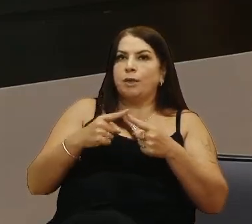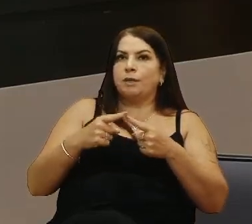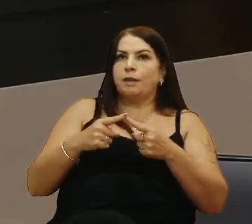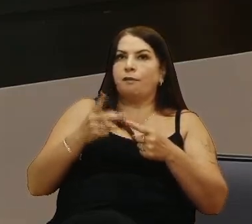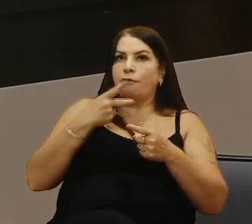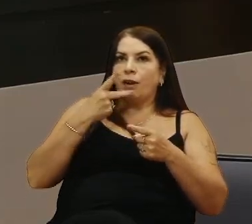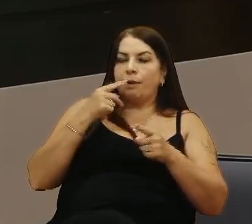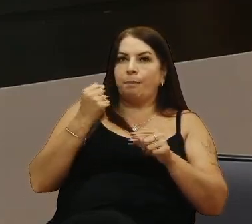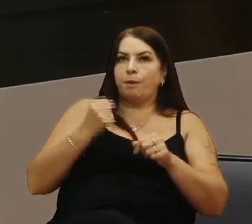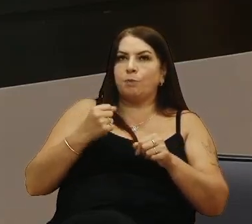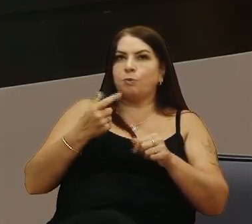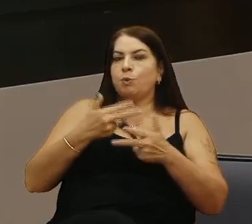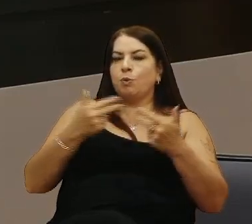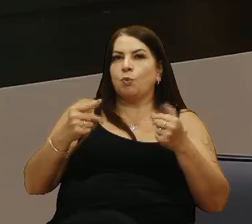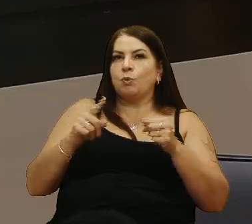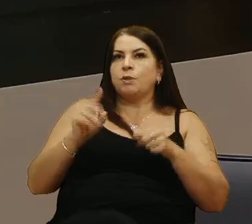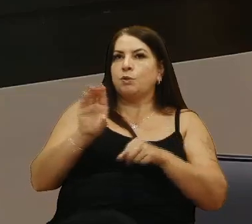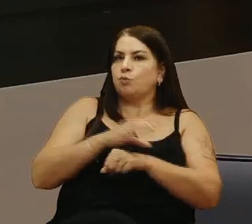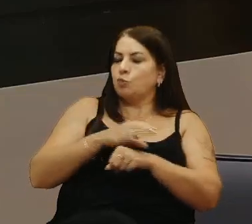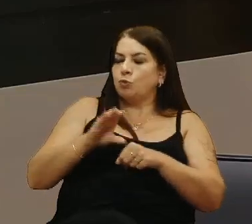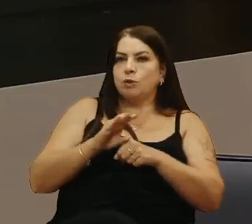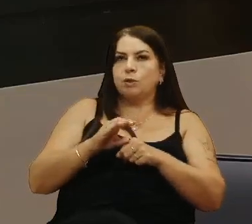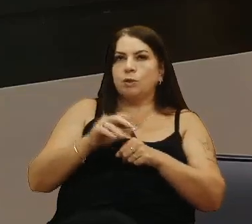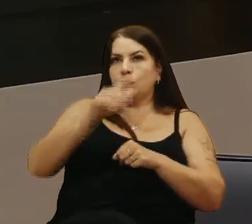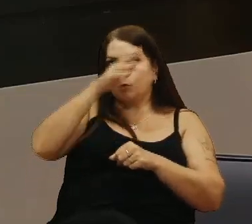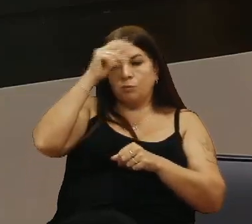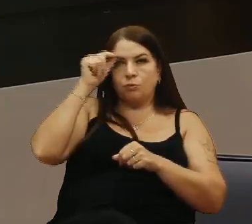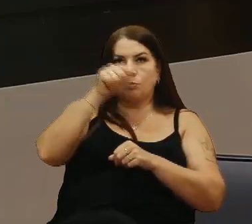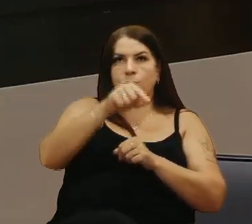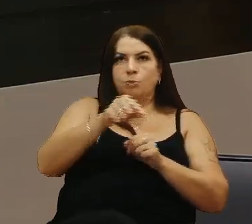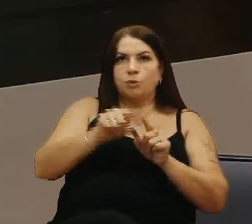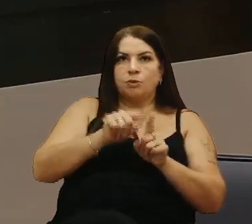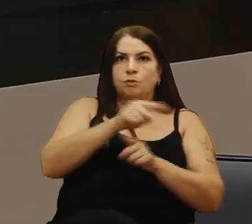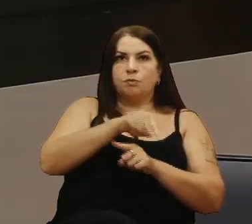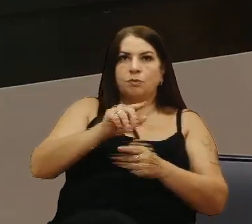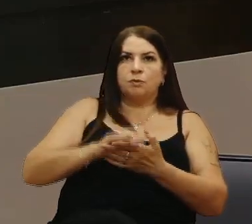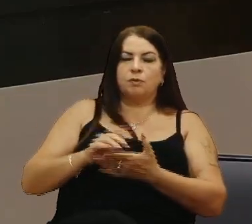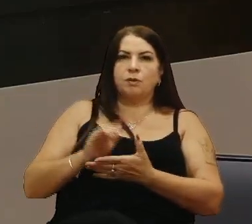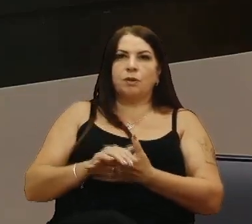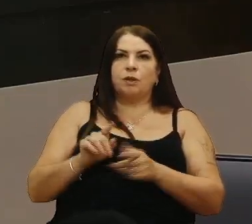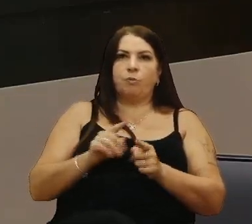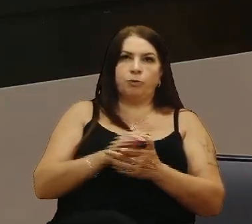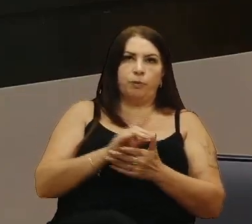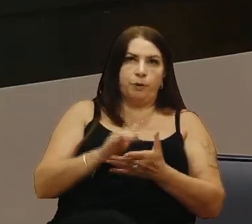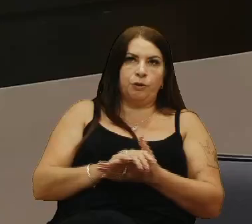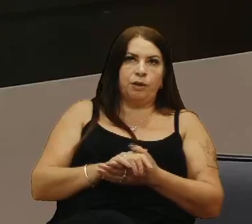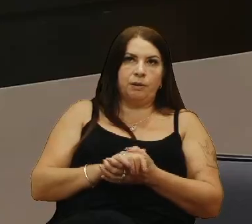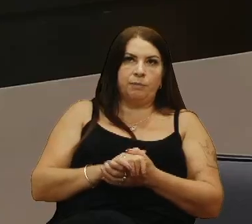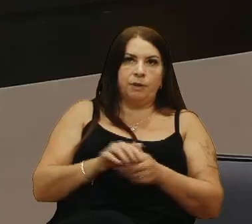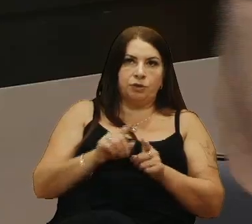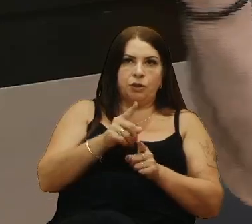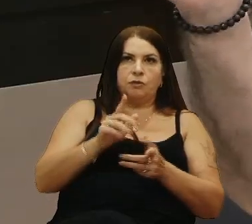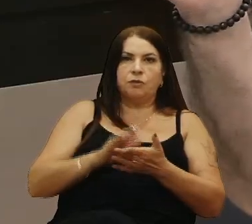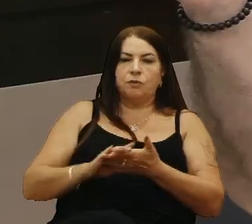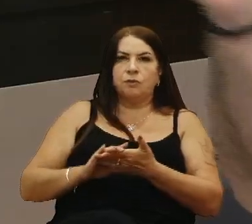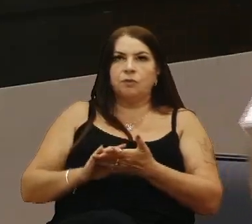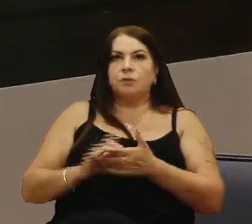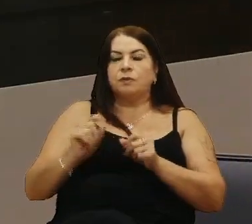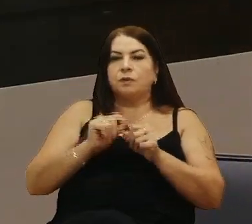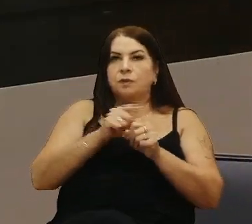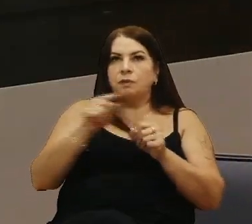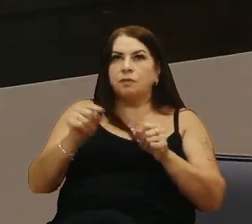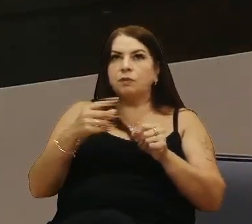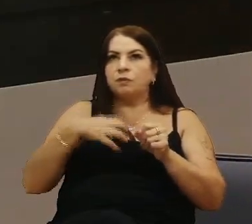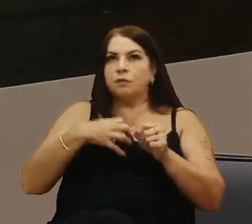meu falando que se alguma coisa é inconstitucional, o executivo pode... Não, beleza, eu não acatei isso porque não tem como vindo da Câmara, mas eu vou adotar essa ideia e vou fazer de uma outra